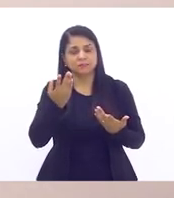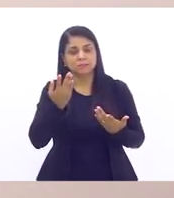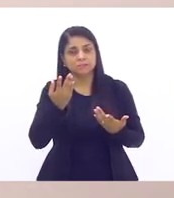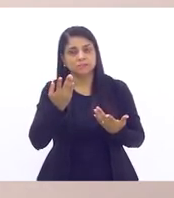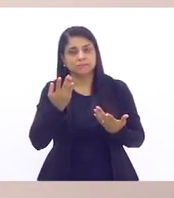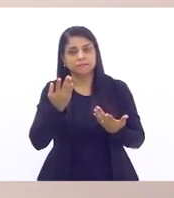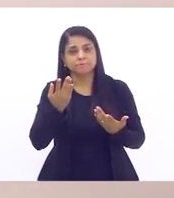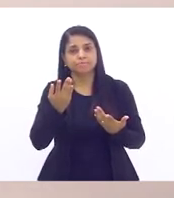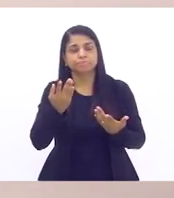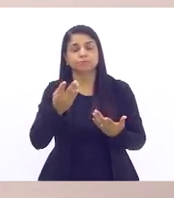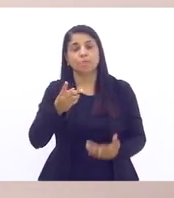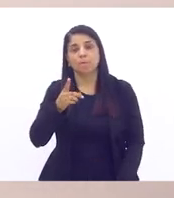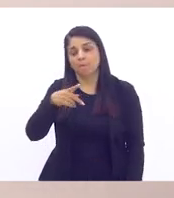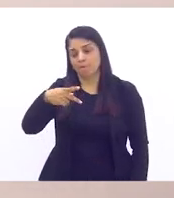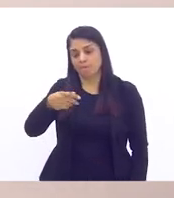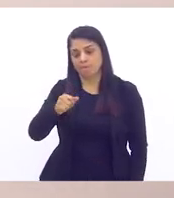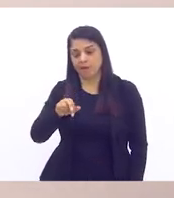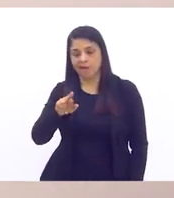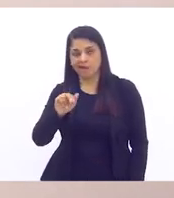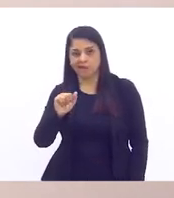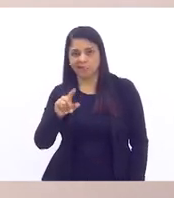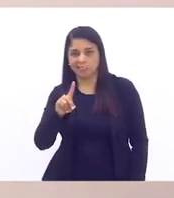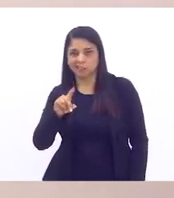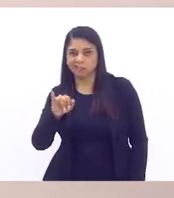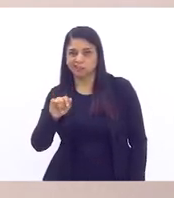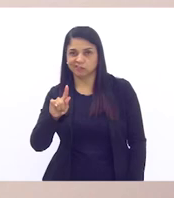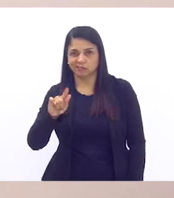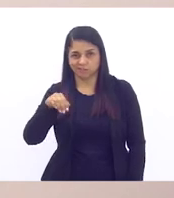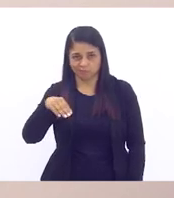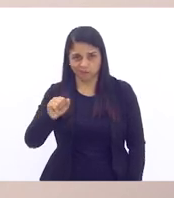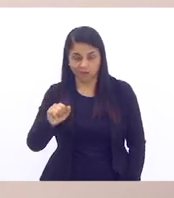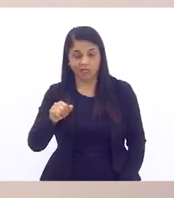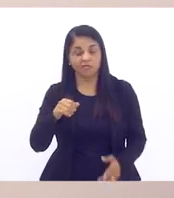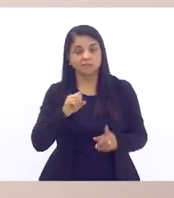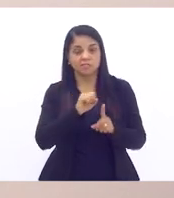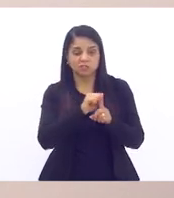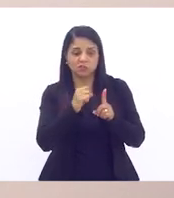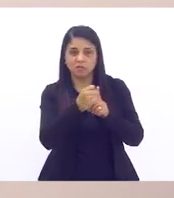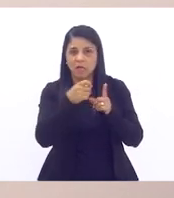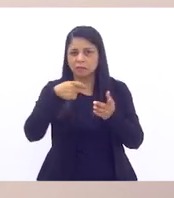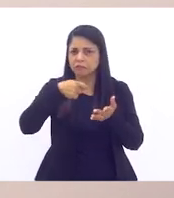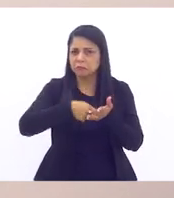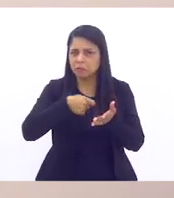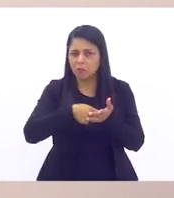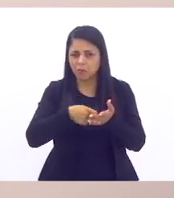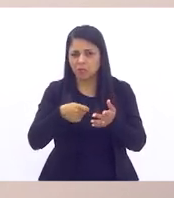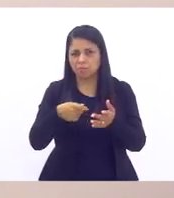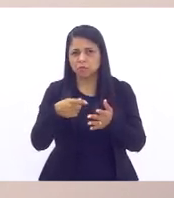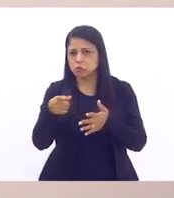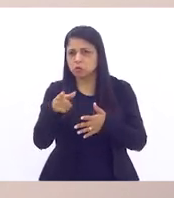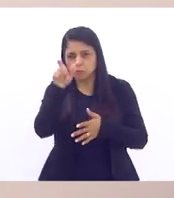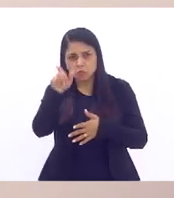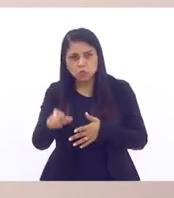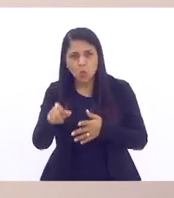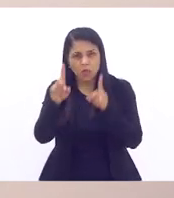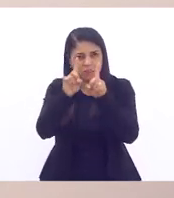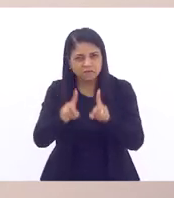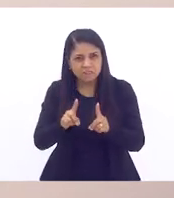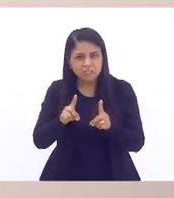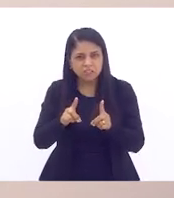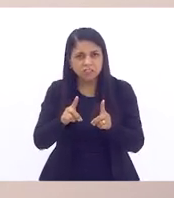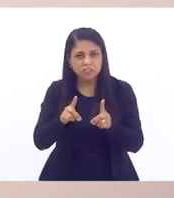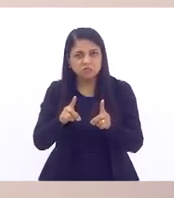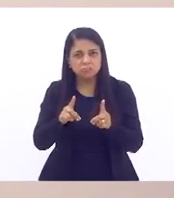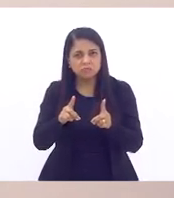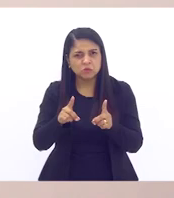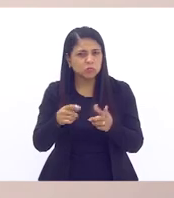esse paradigma que é imposto pela sociedade de que uma pessoa com limitação ela não tem capacidade não é evidente